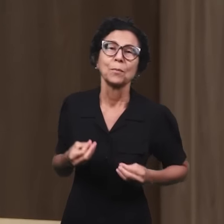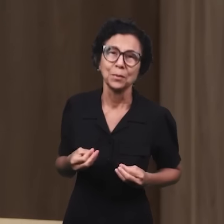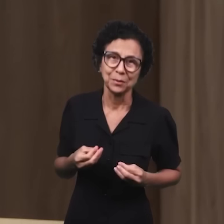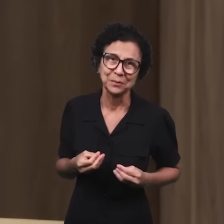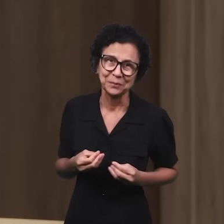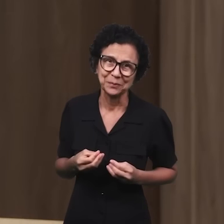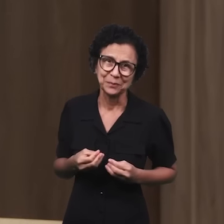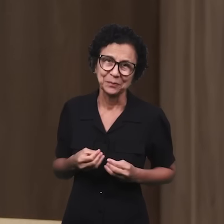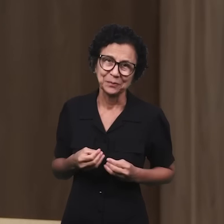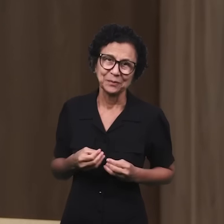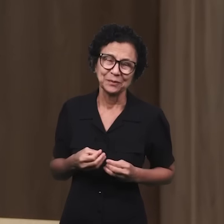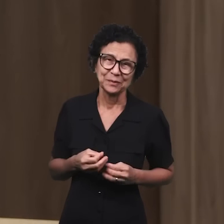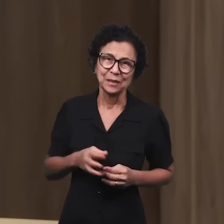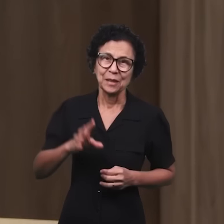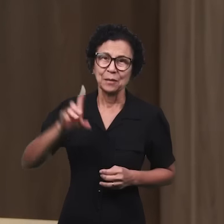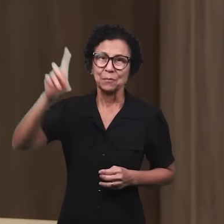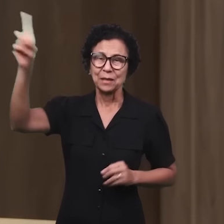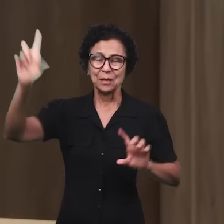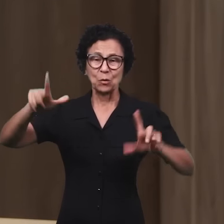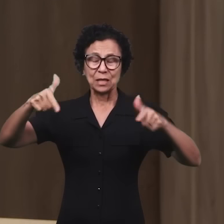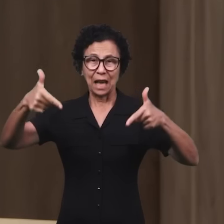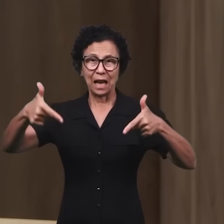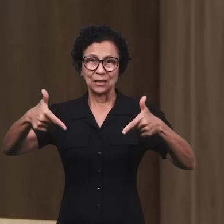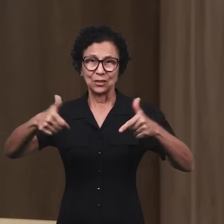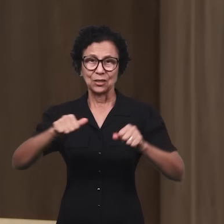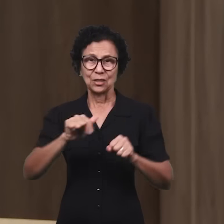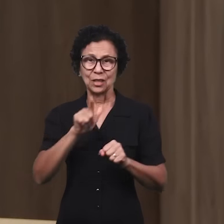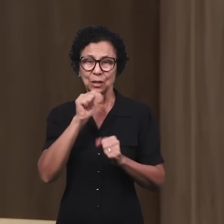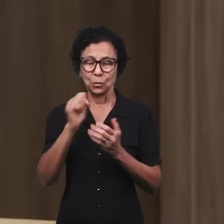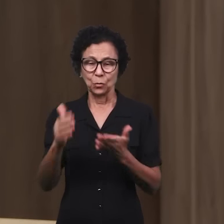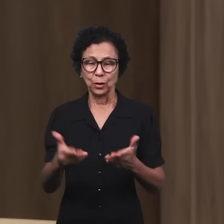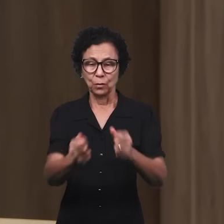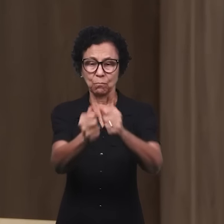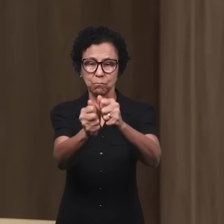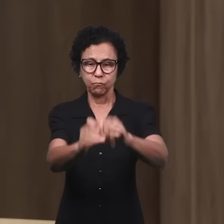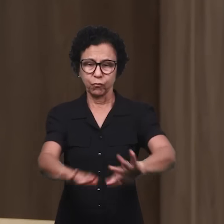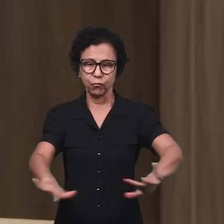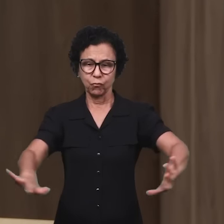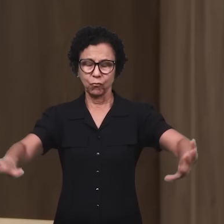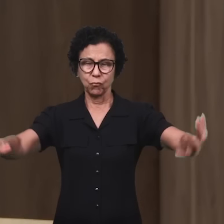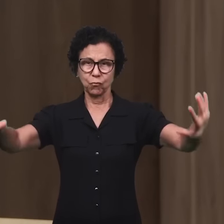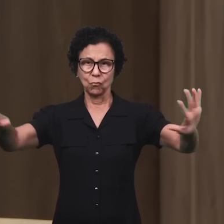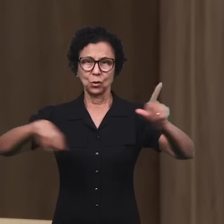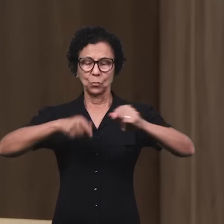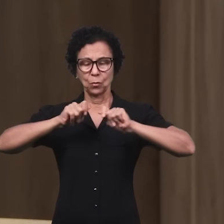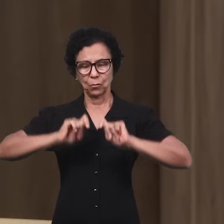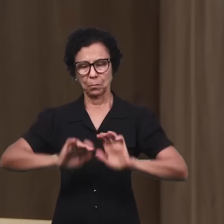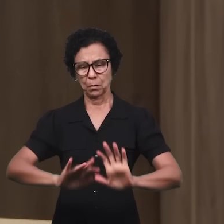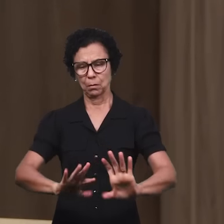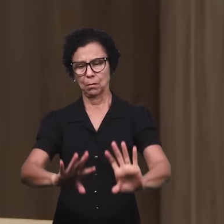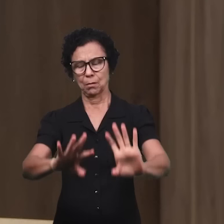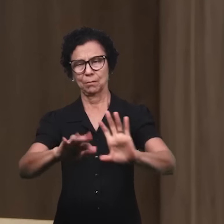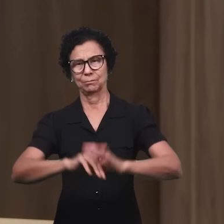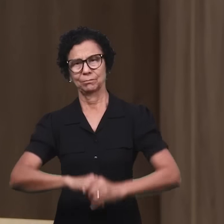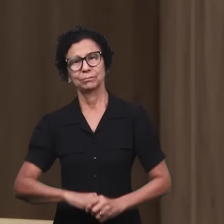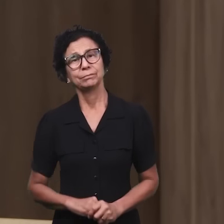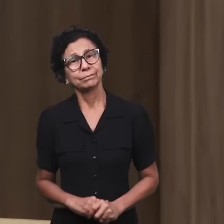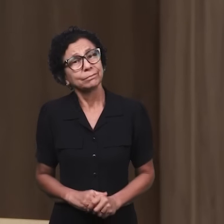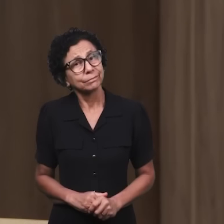encontra, lógico, já vê aquele quadro, a mãe desesperada, e ele fala assim para a mãe, não chores. E só